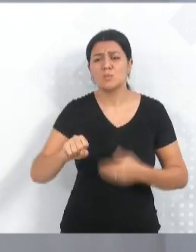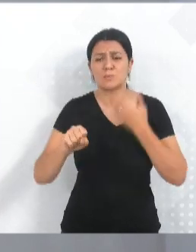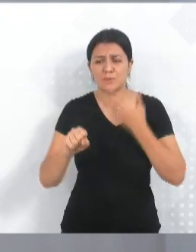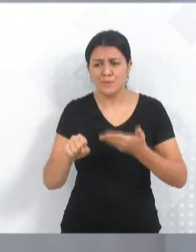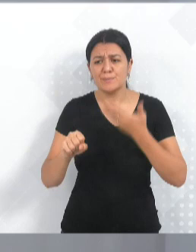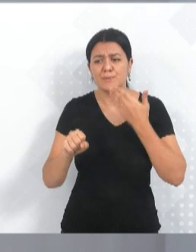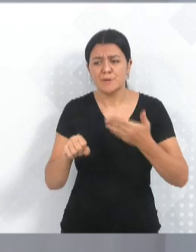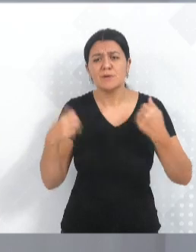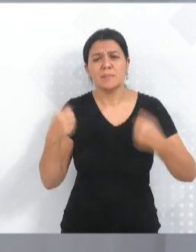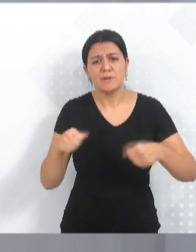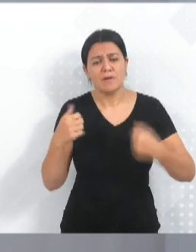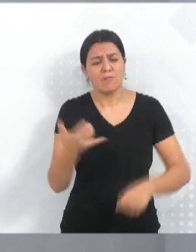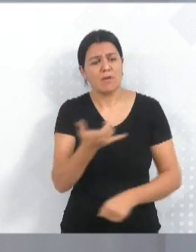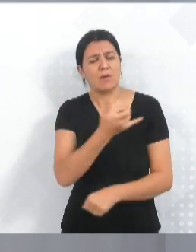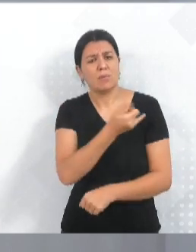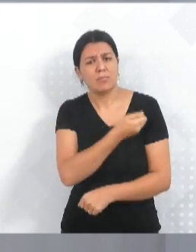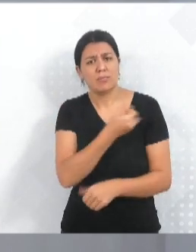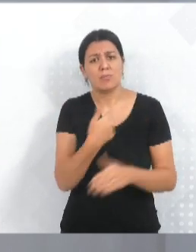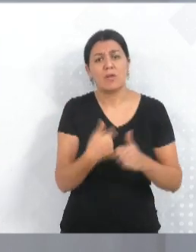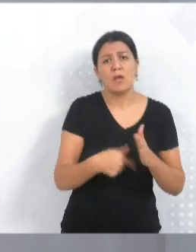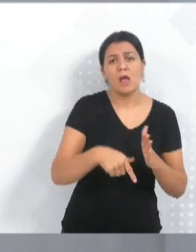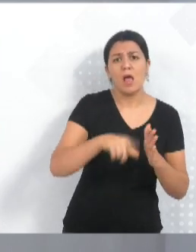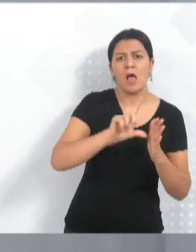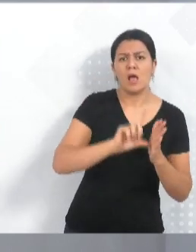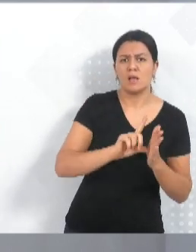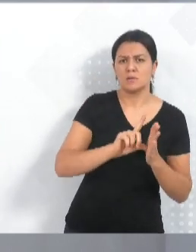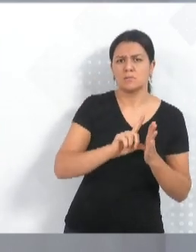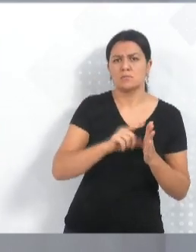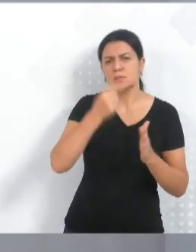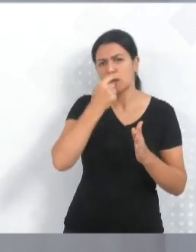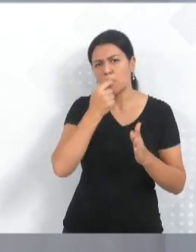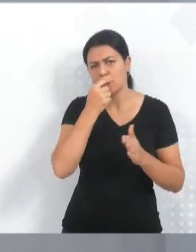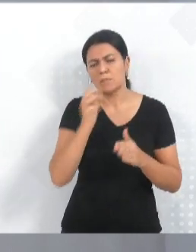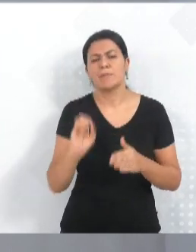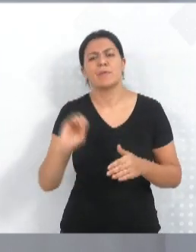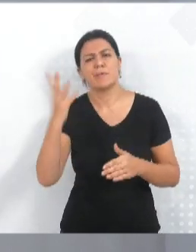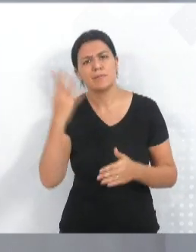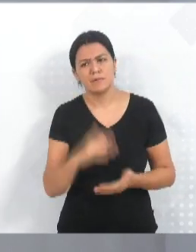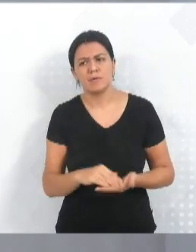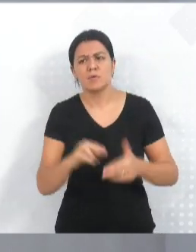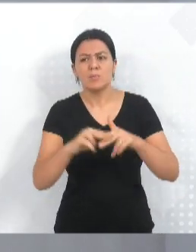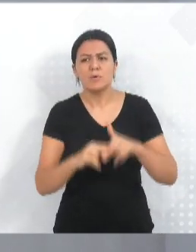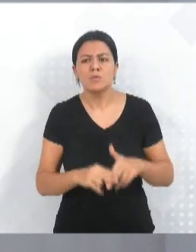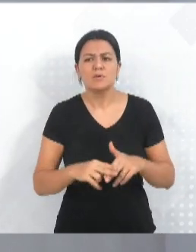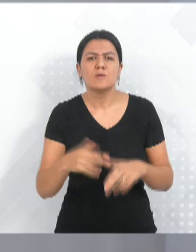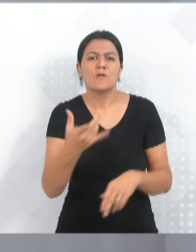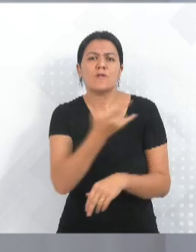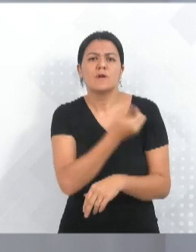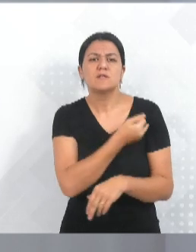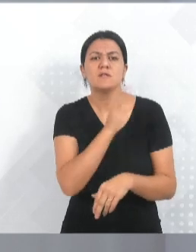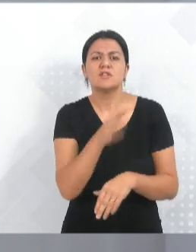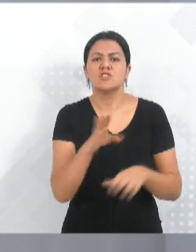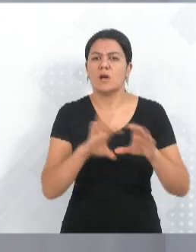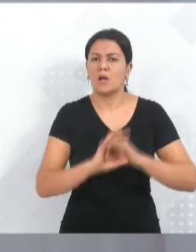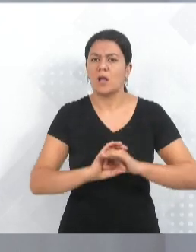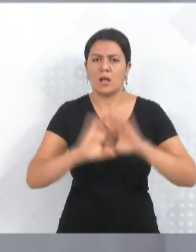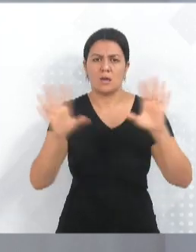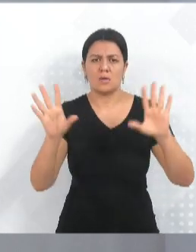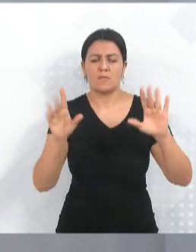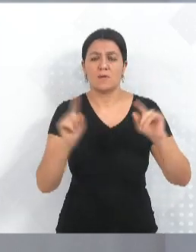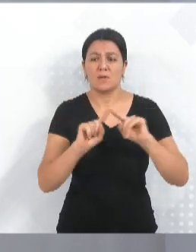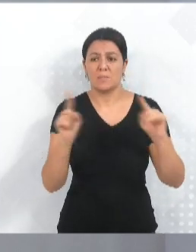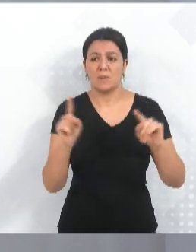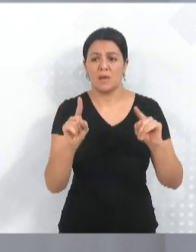contra influencia fosse antecipada isso aconteceu esse ano portanto as vacinas estão disponíveis Mas a nossa